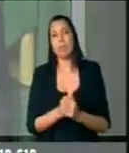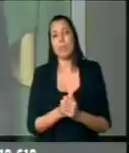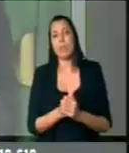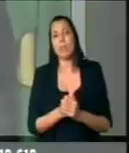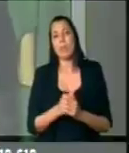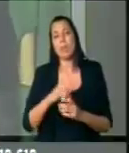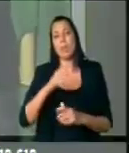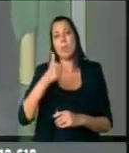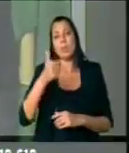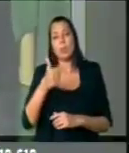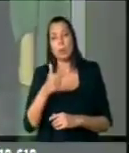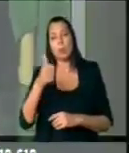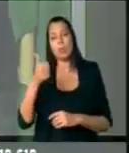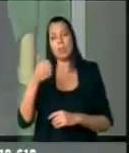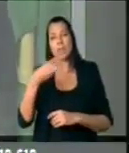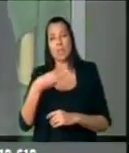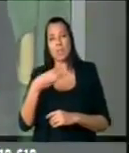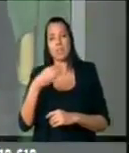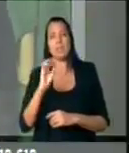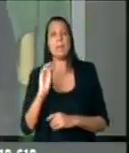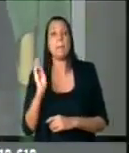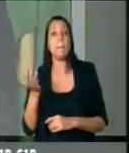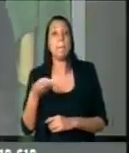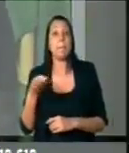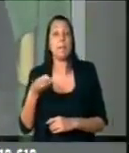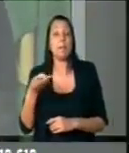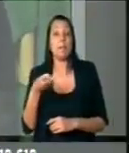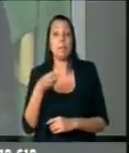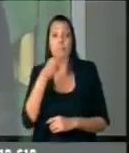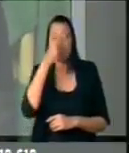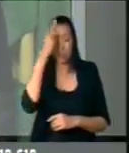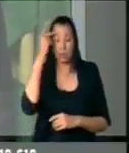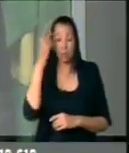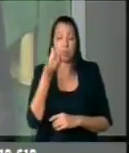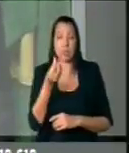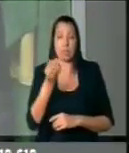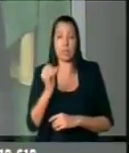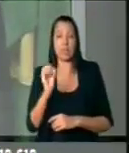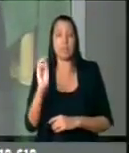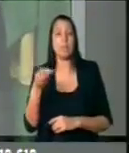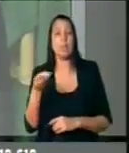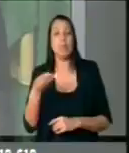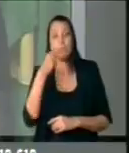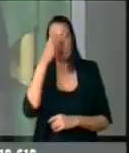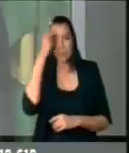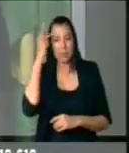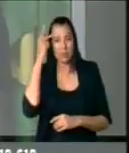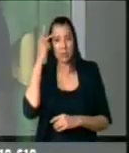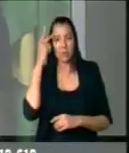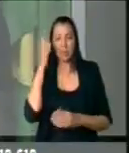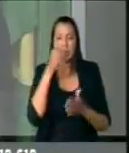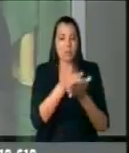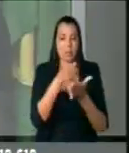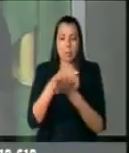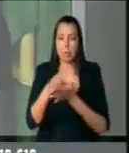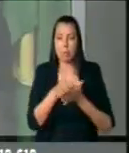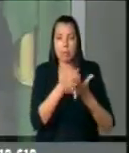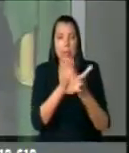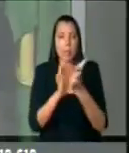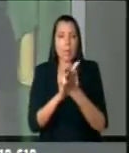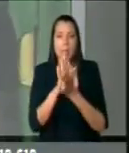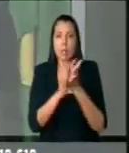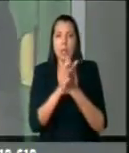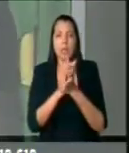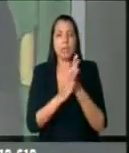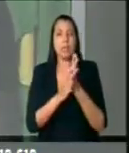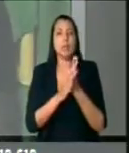12, 13 milhões de desempregados, 60 milhões de pessoas estão inadimplentes, segundo o Serviço de Proteção de